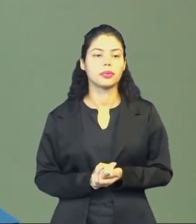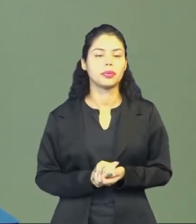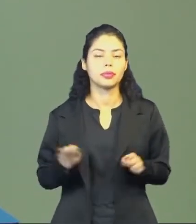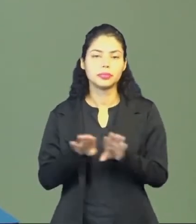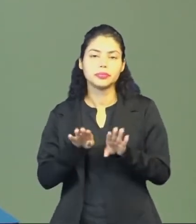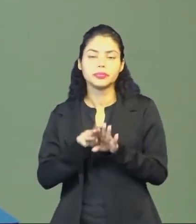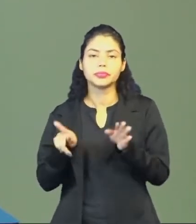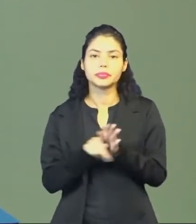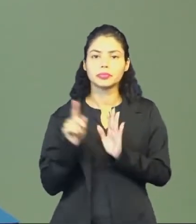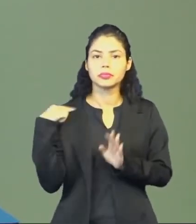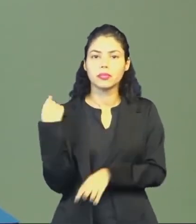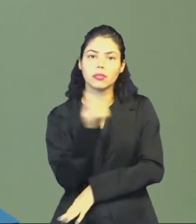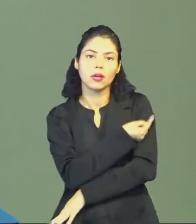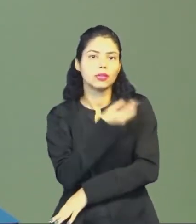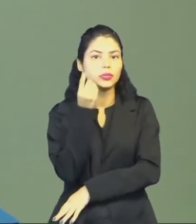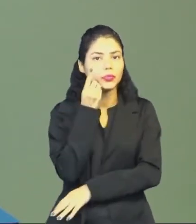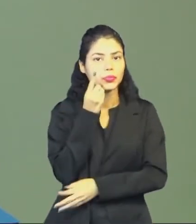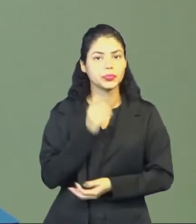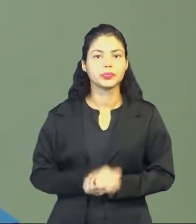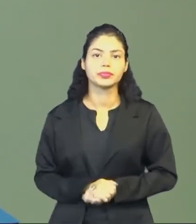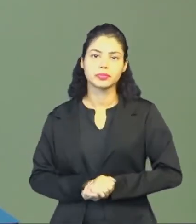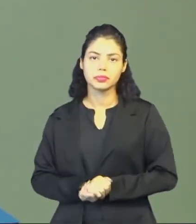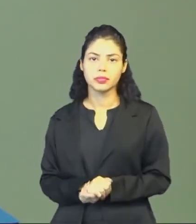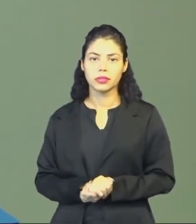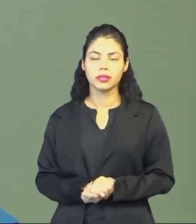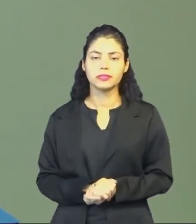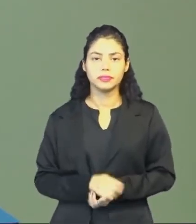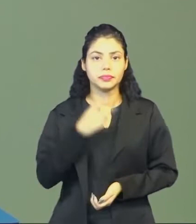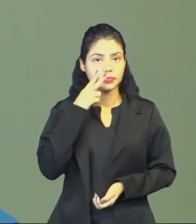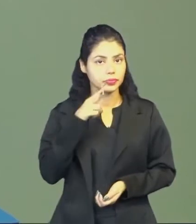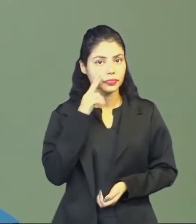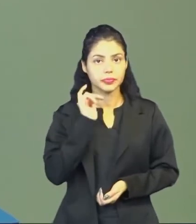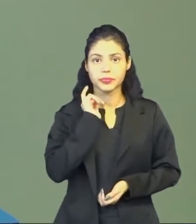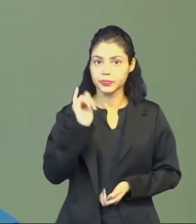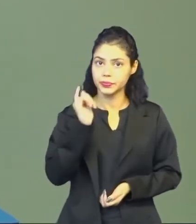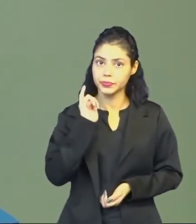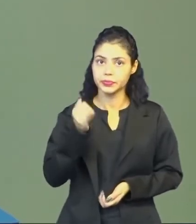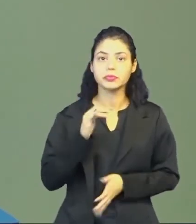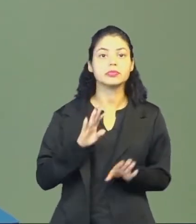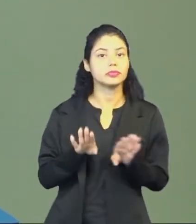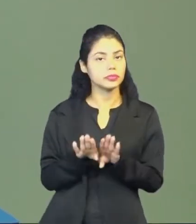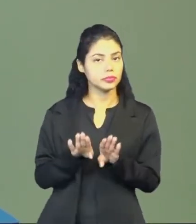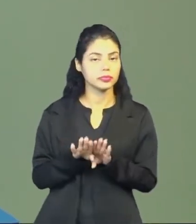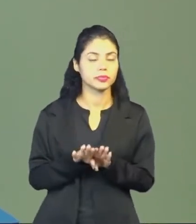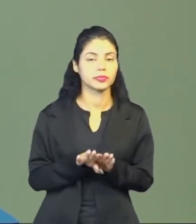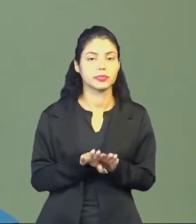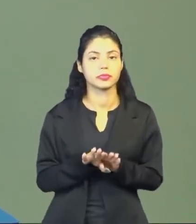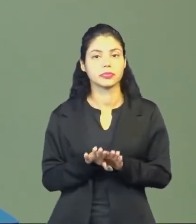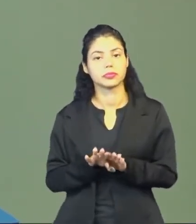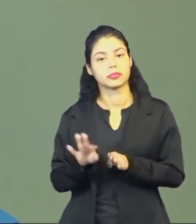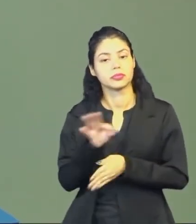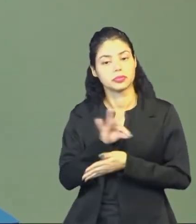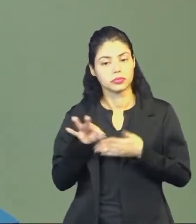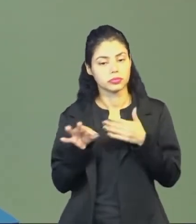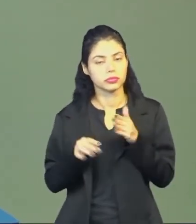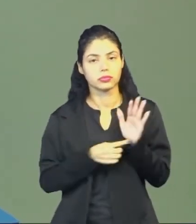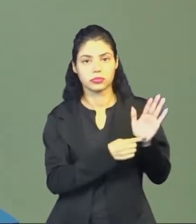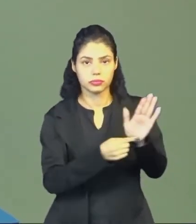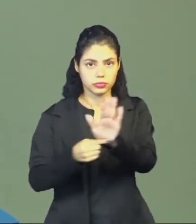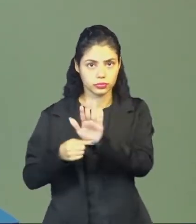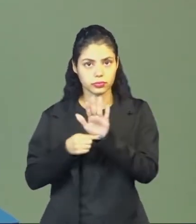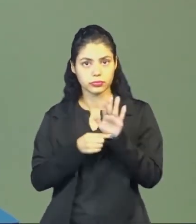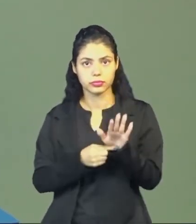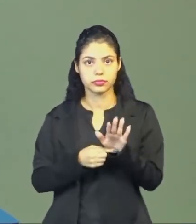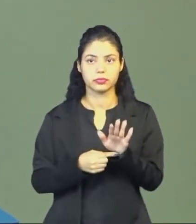úteis para nós, tá? No nosso dia a dia. Então a gente viu um texto narrativo, a gente também viu um tipo de texto